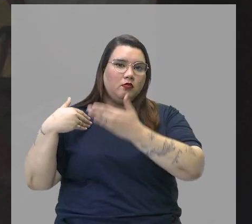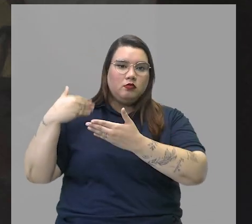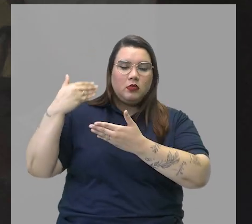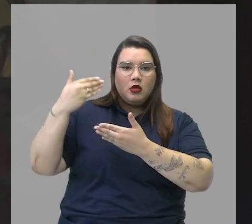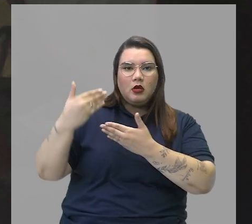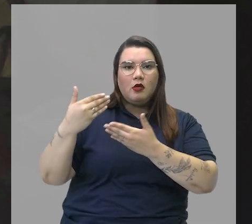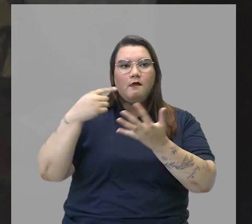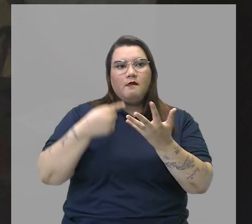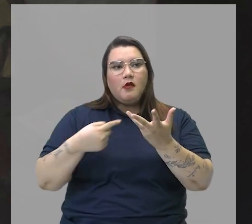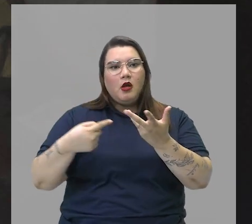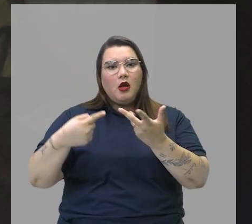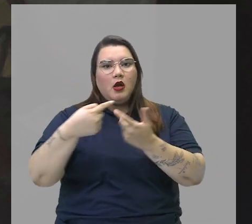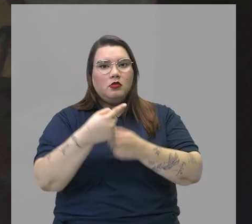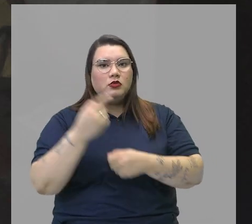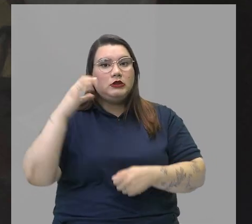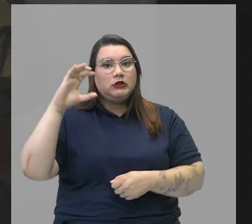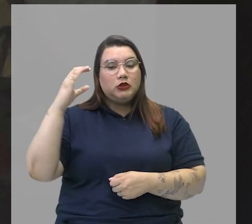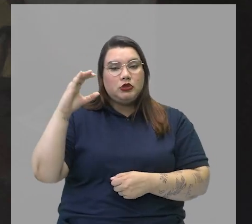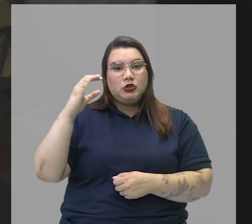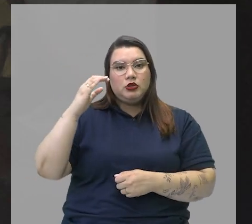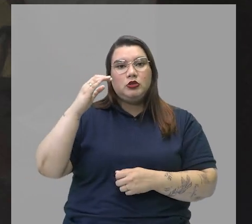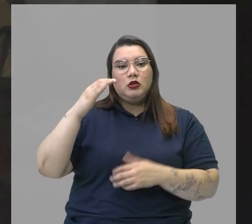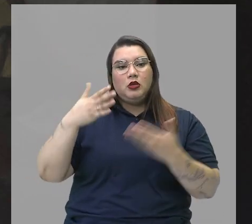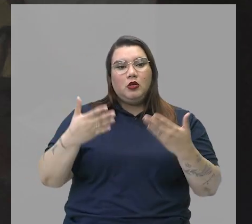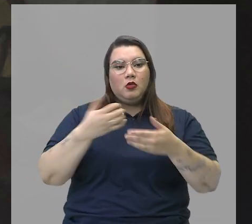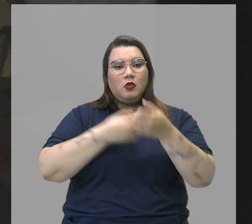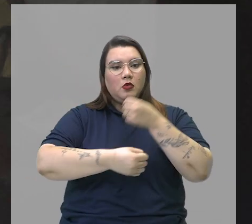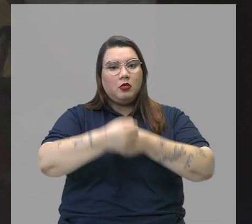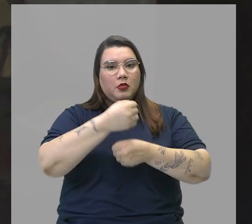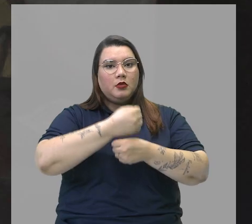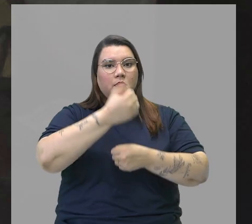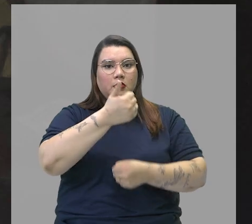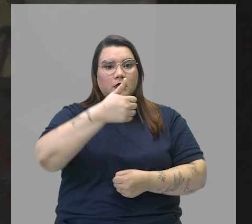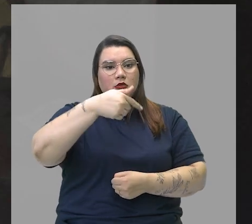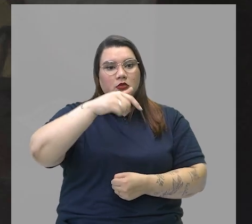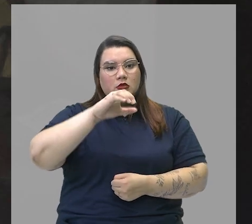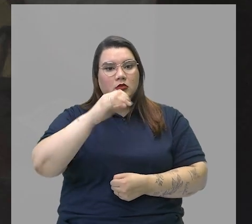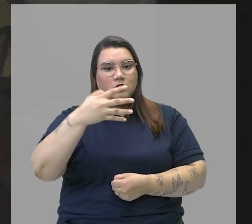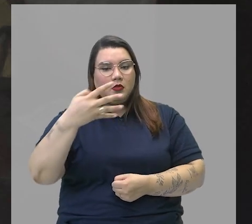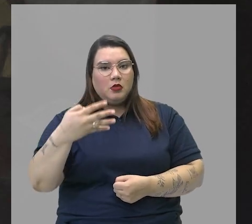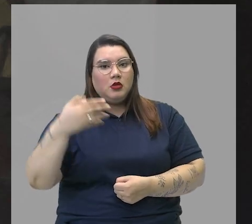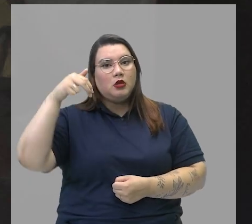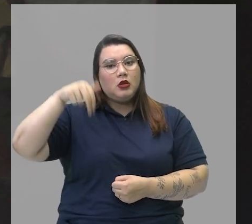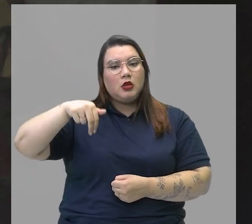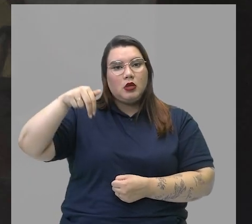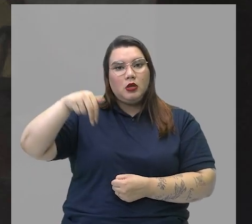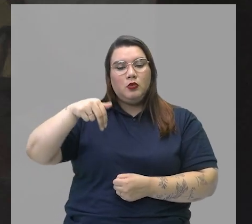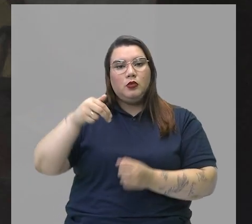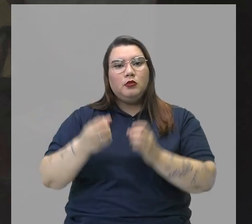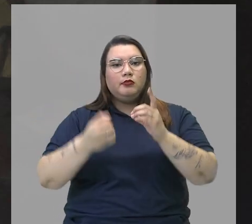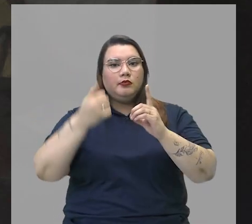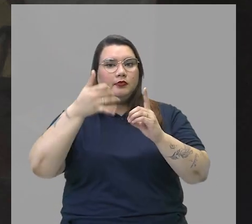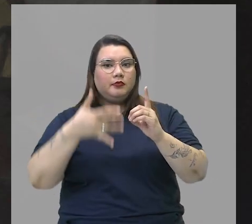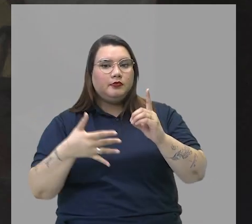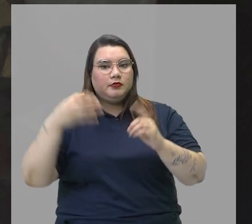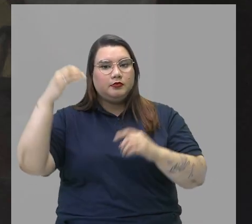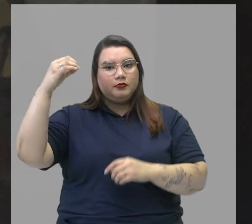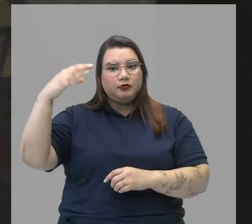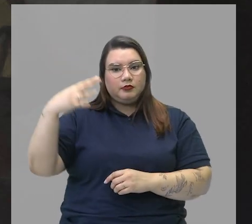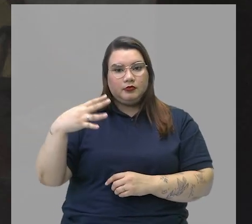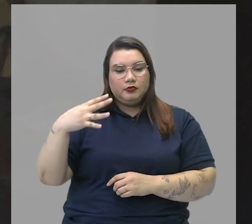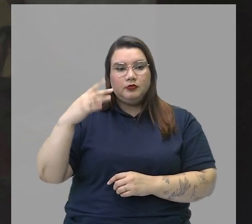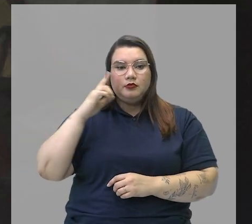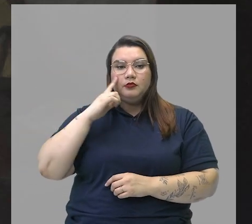vem passando por vários cientistas. Aí, em 1704, Isaac Newton descreveu